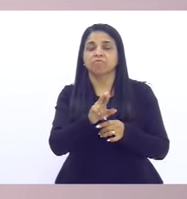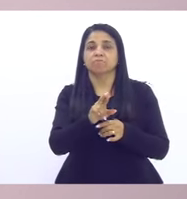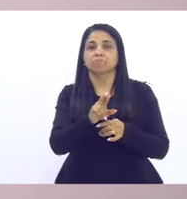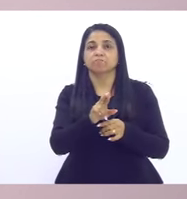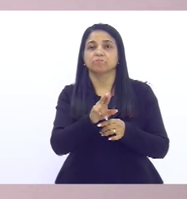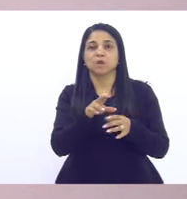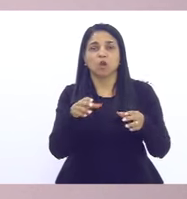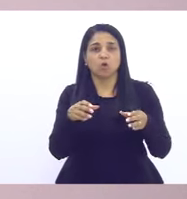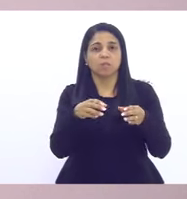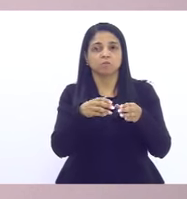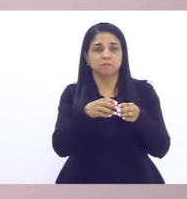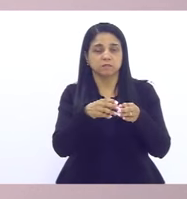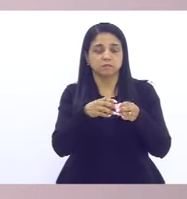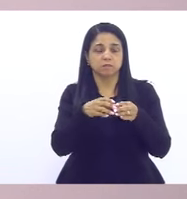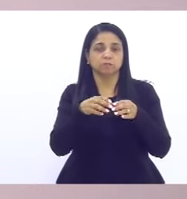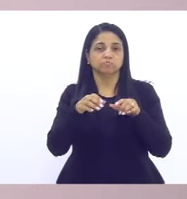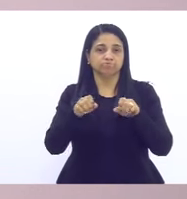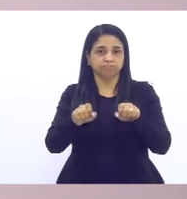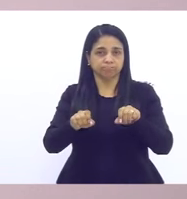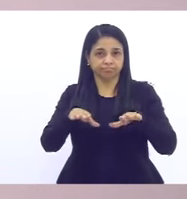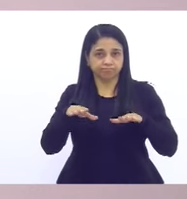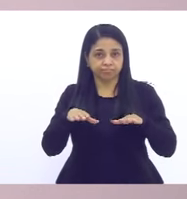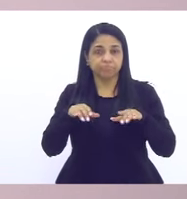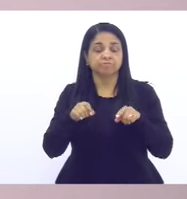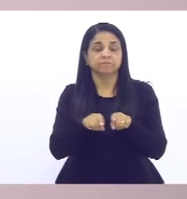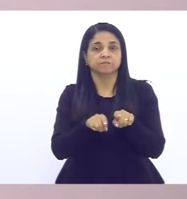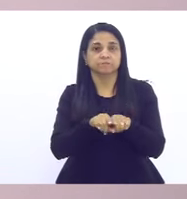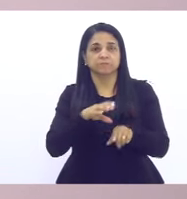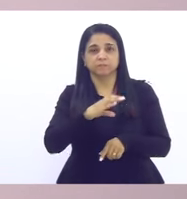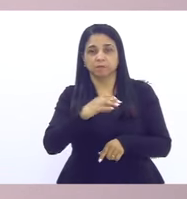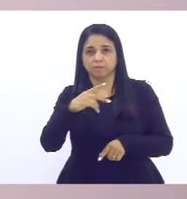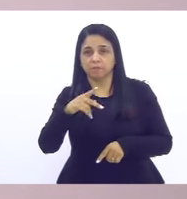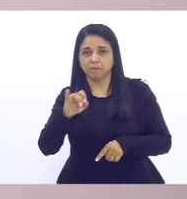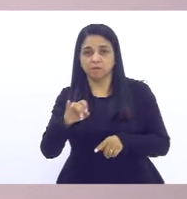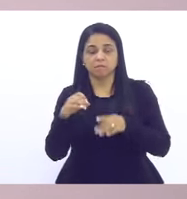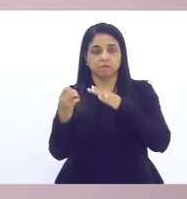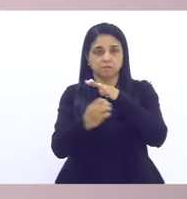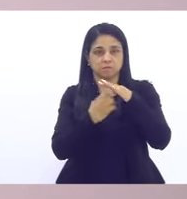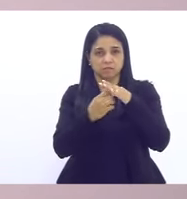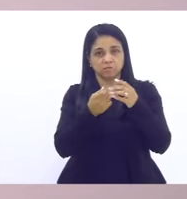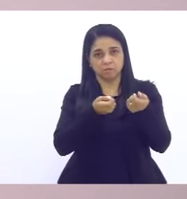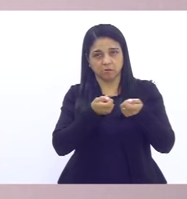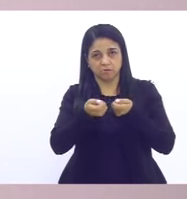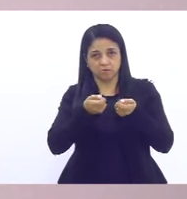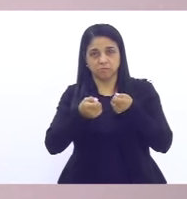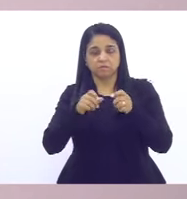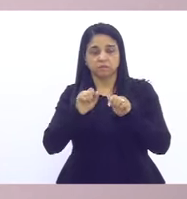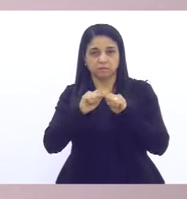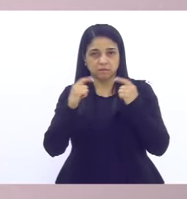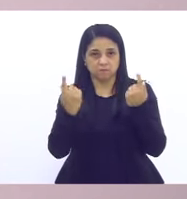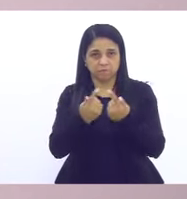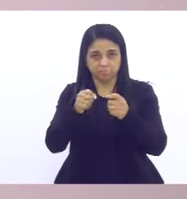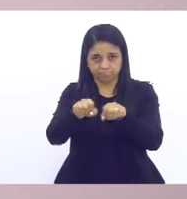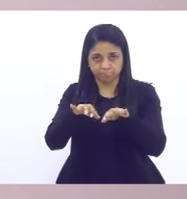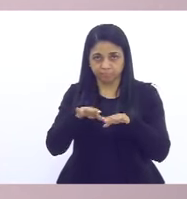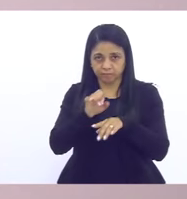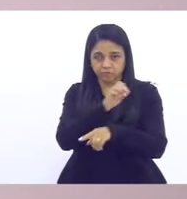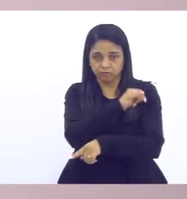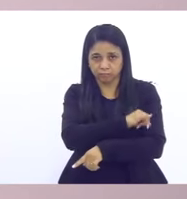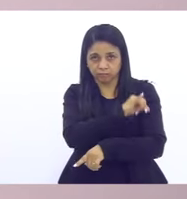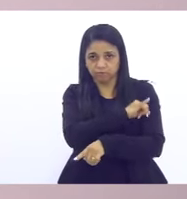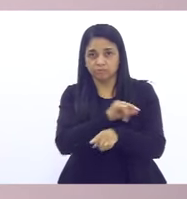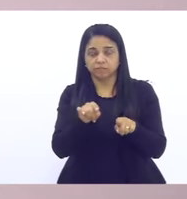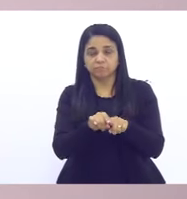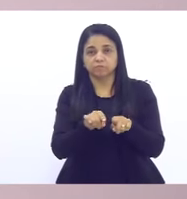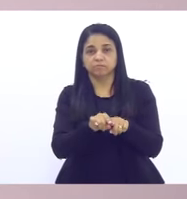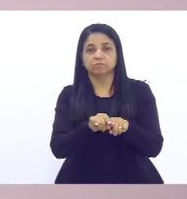desse ciência à Comissão Parlamentar de Inquérito, CPI, dos serviços delegados e das agências reguladoras da Assembleia Legislativa do Estado do Rio de Janeiro,